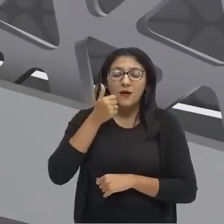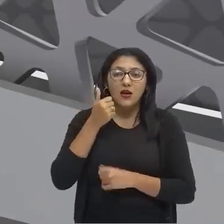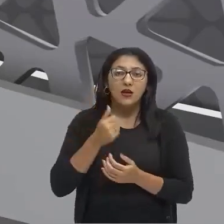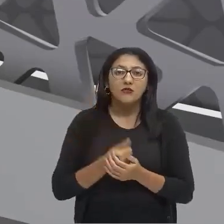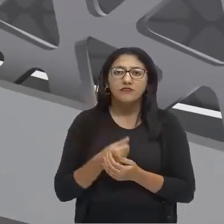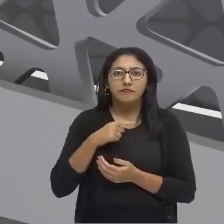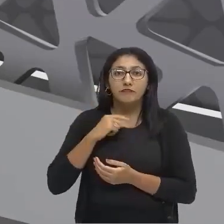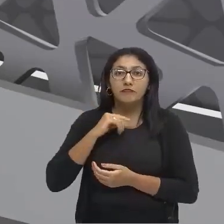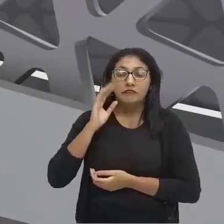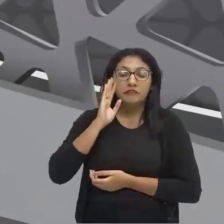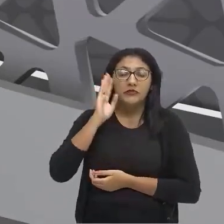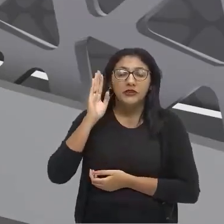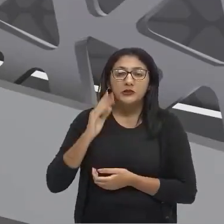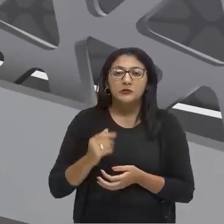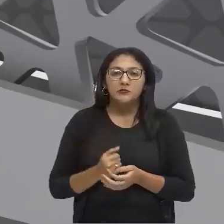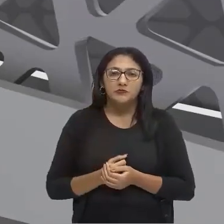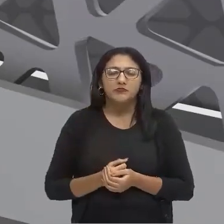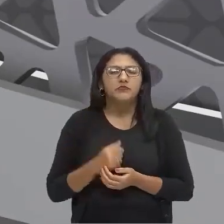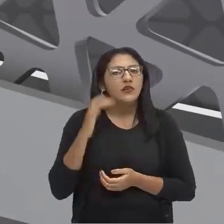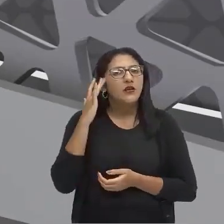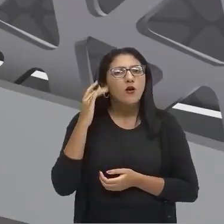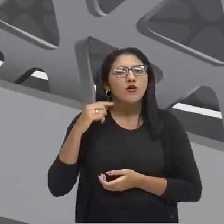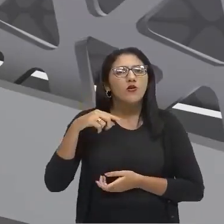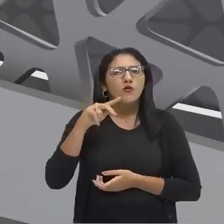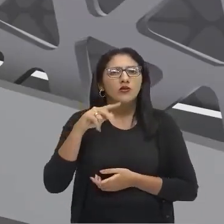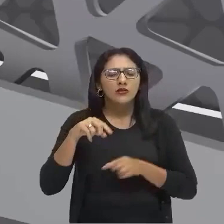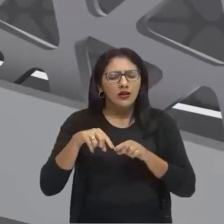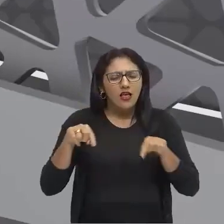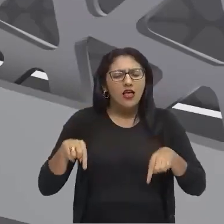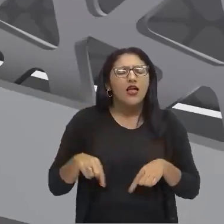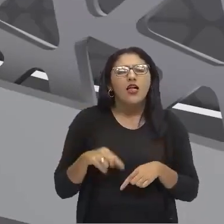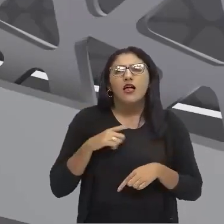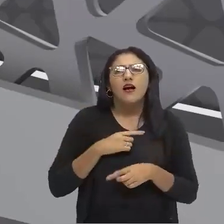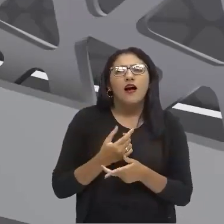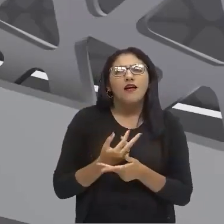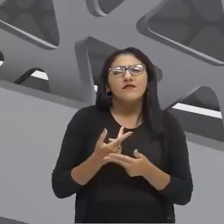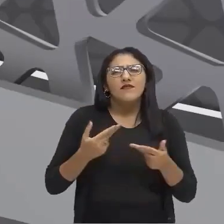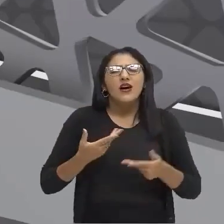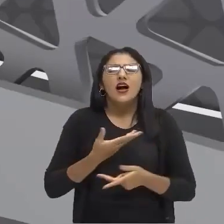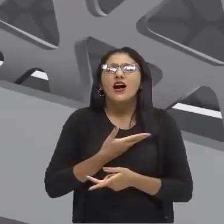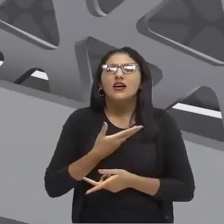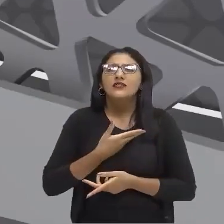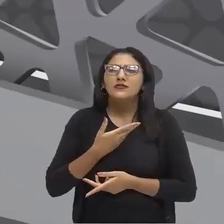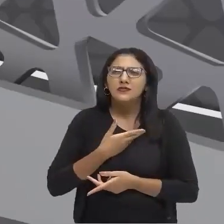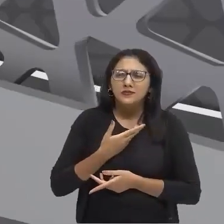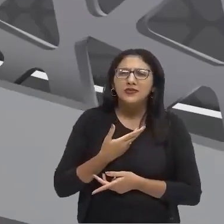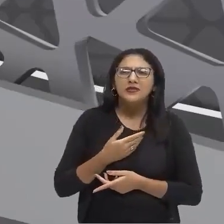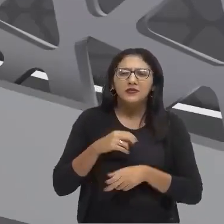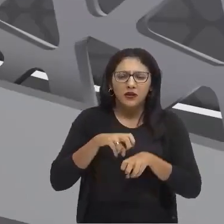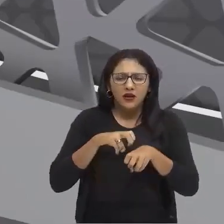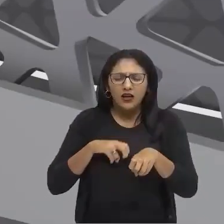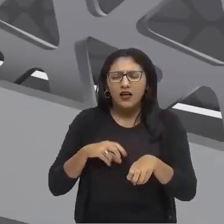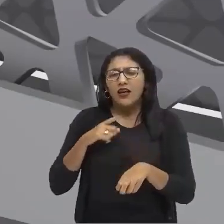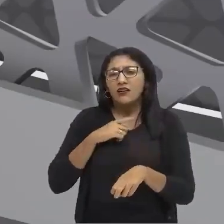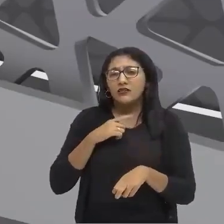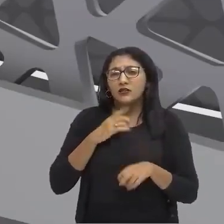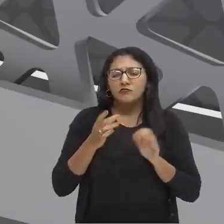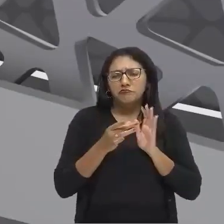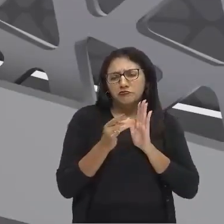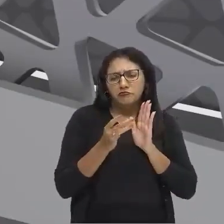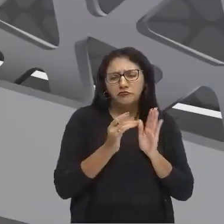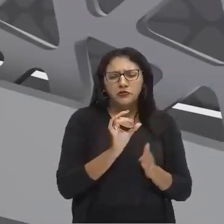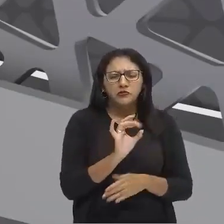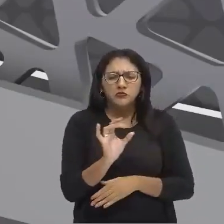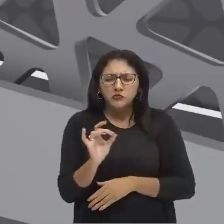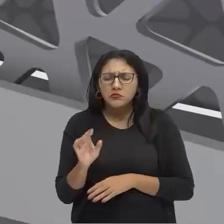destacou. Aí na sala de vocês existem vários colegas, né, vários estudantes que têm personalidade diferente, que